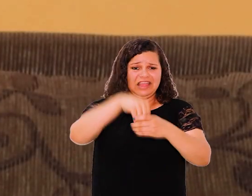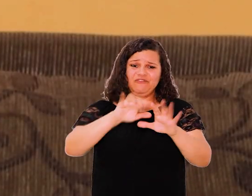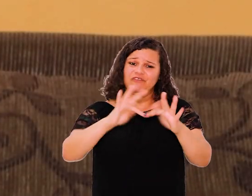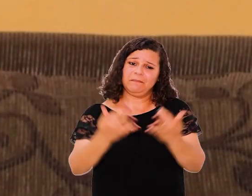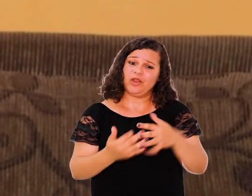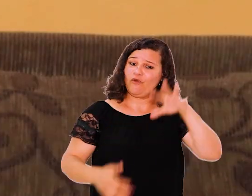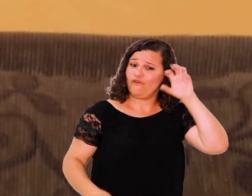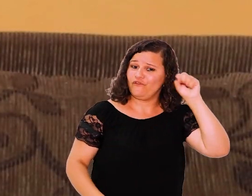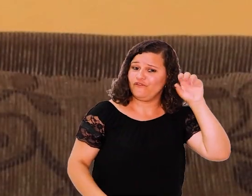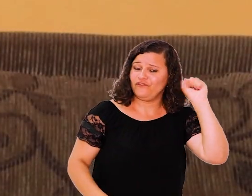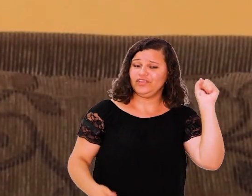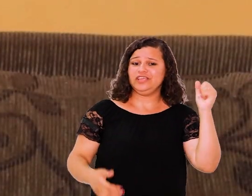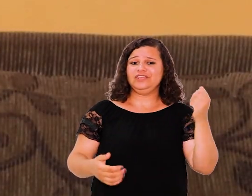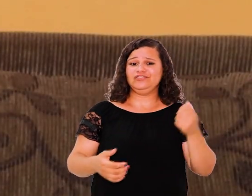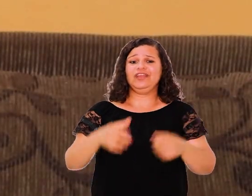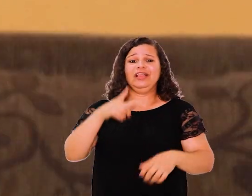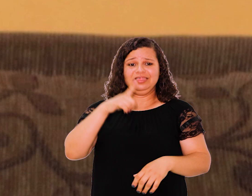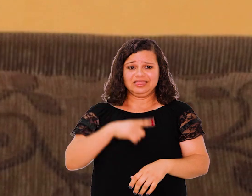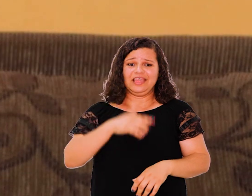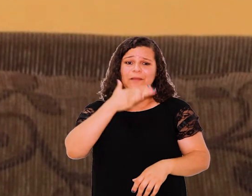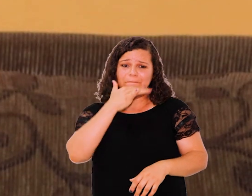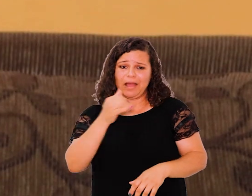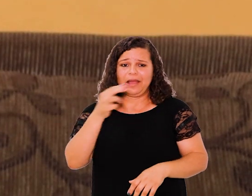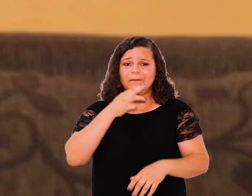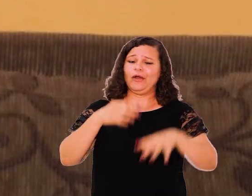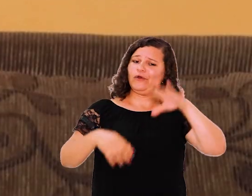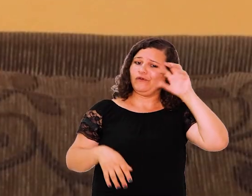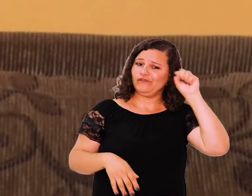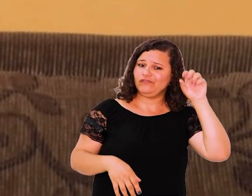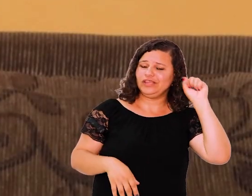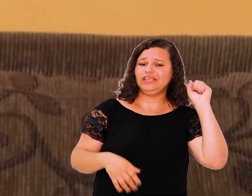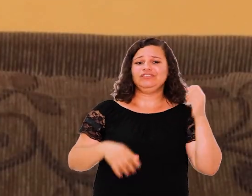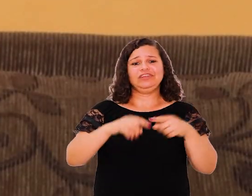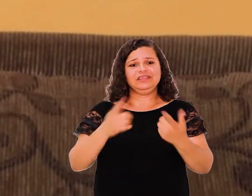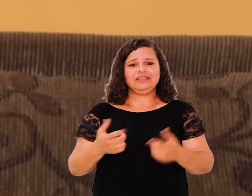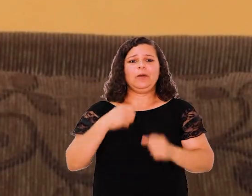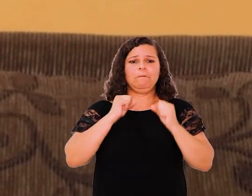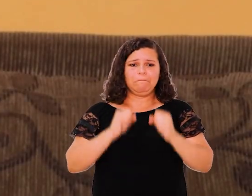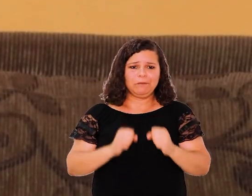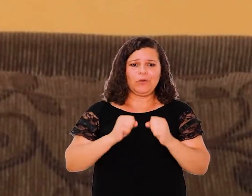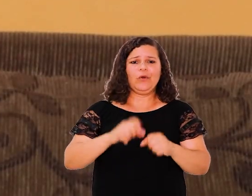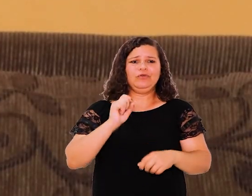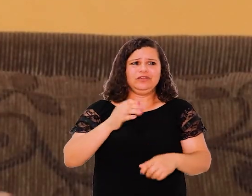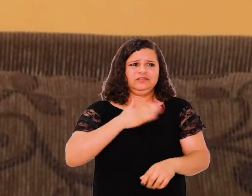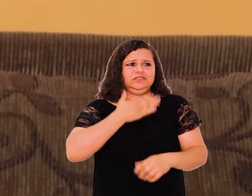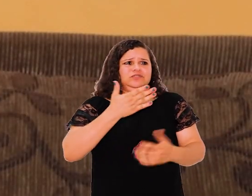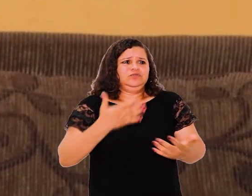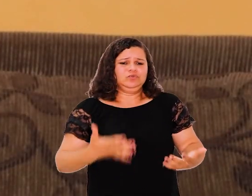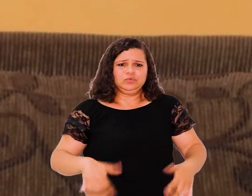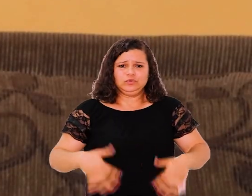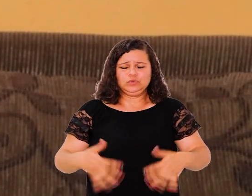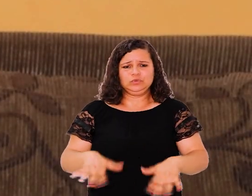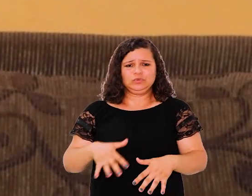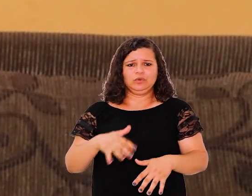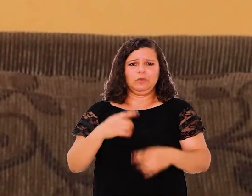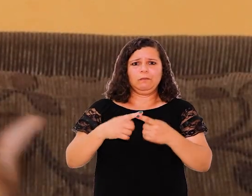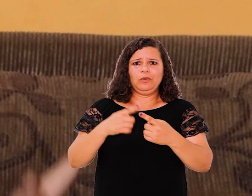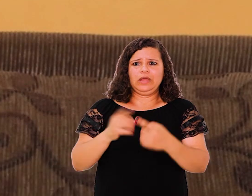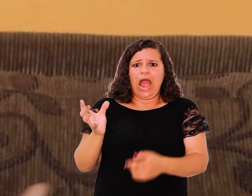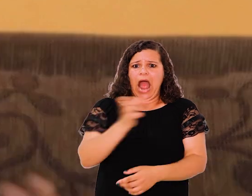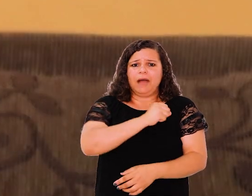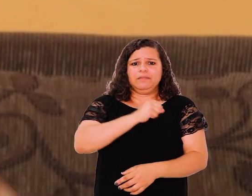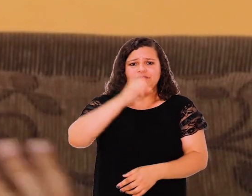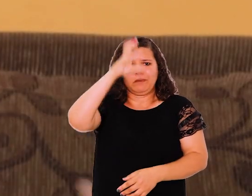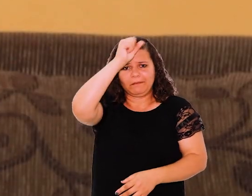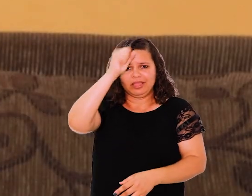em famílias ouvintes, ou seja, são filhas de pais ouvintes, então pode se tornar algo impactante, de repente,